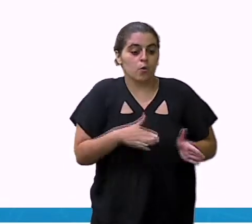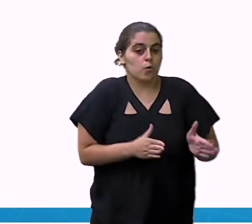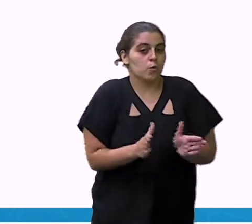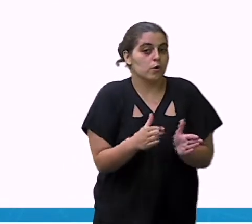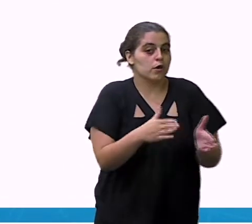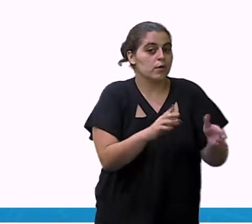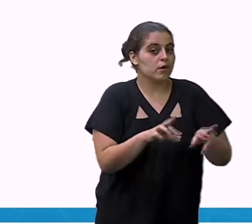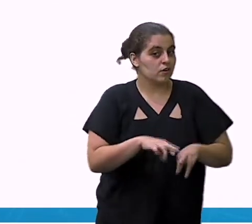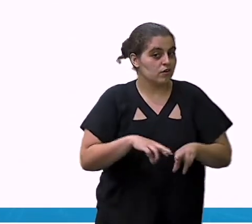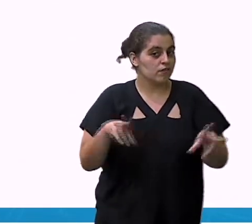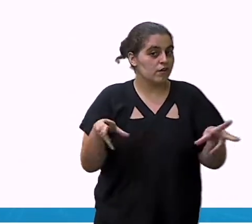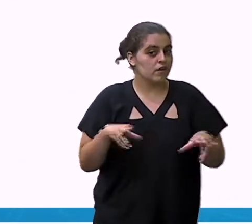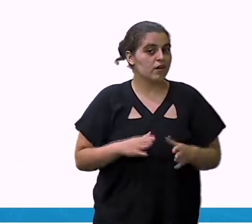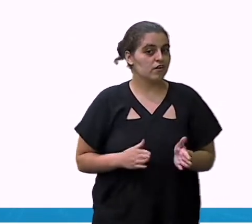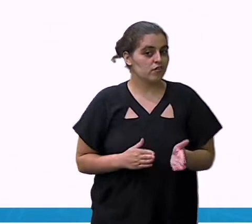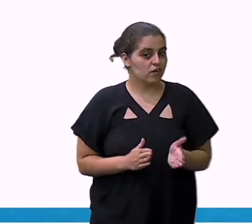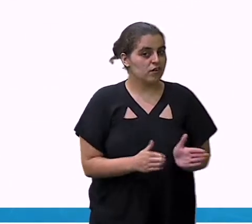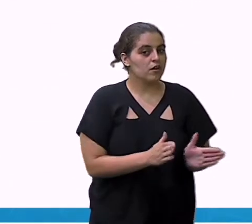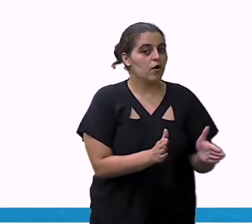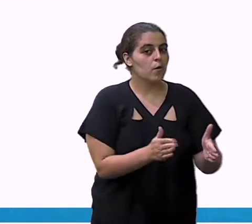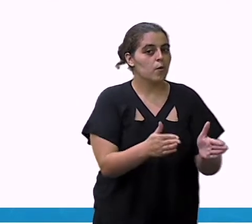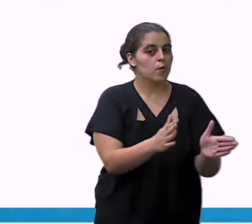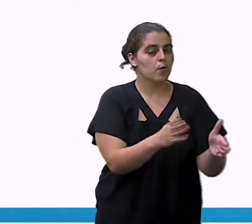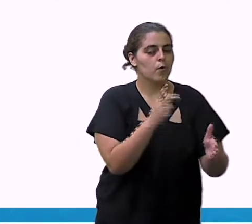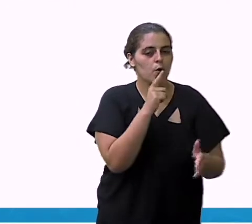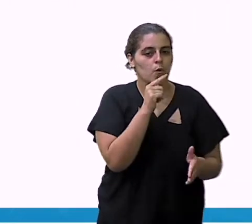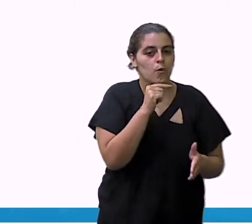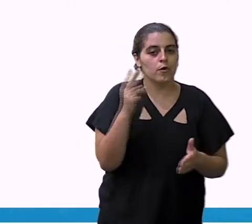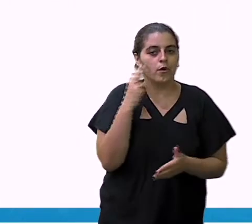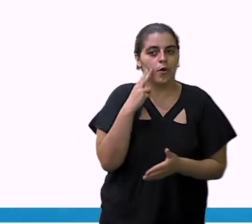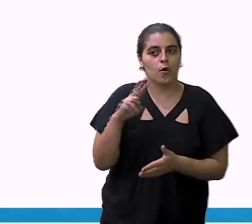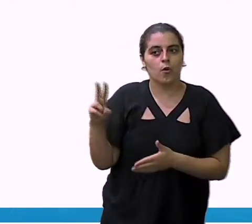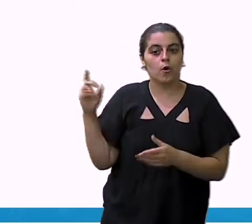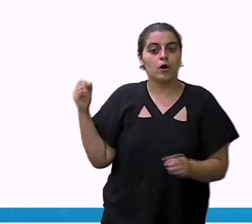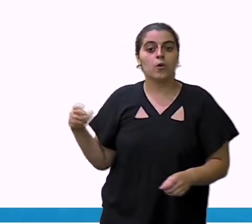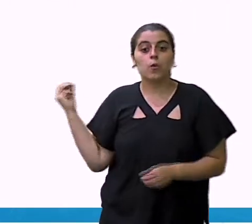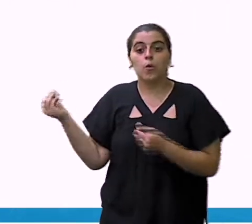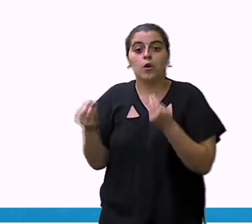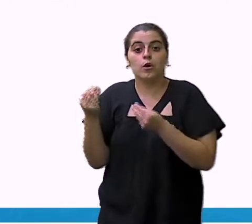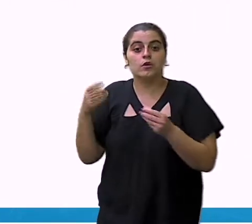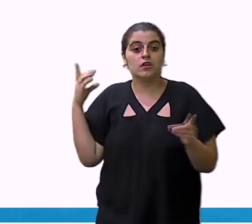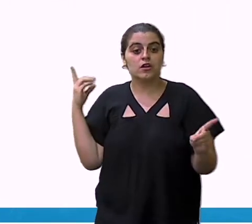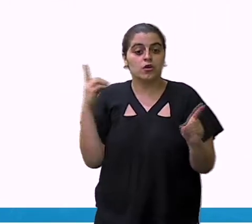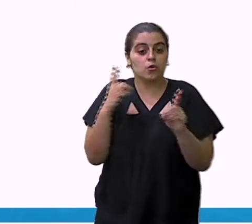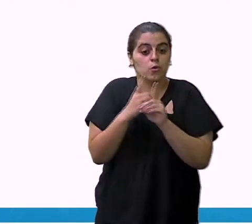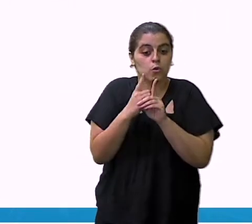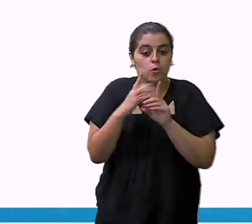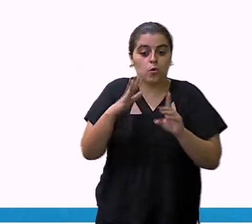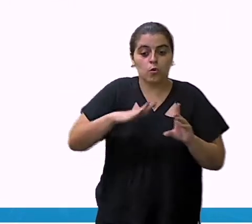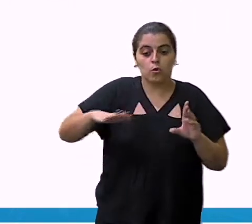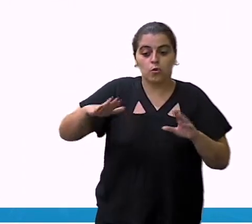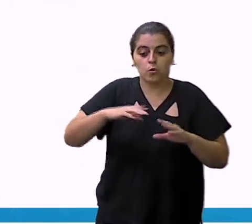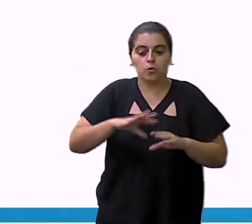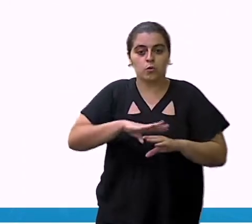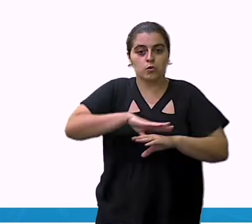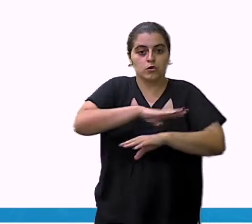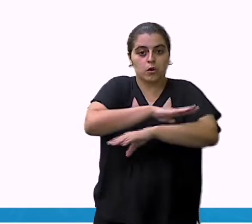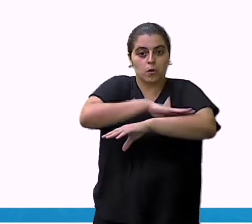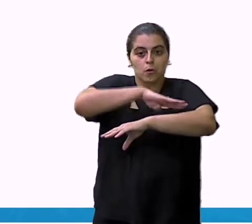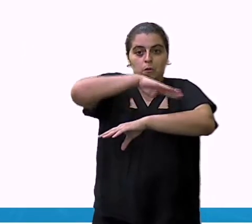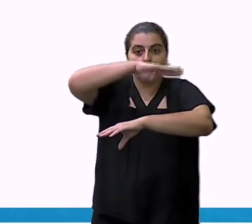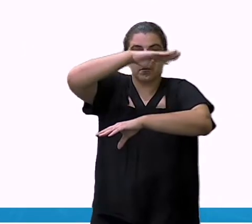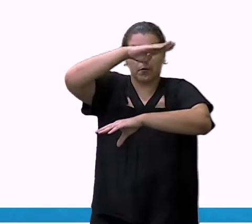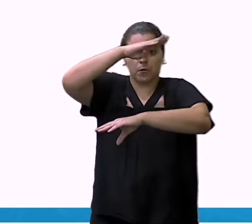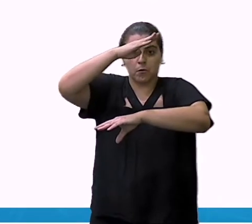rio, olha, observe esta imagem. Quando o rio encontra uma parte montanhosa, que é o que